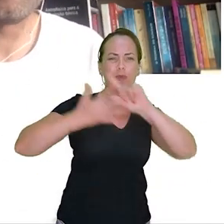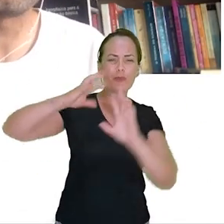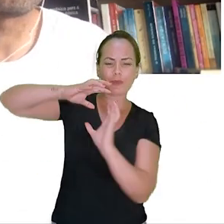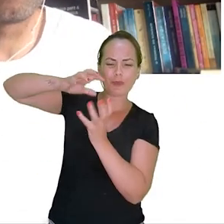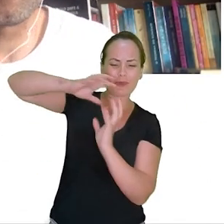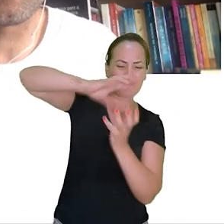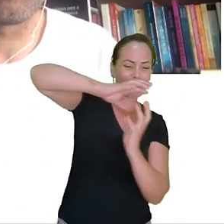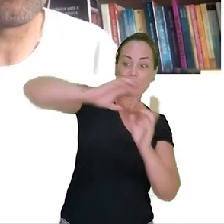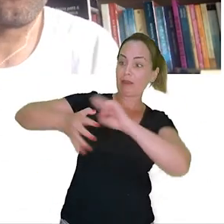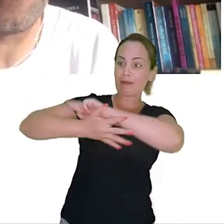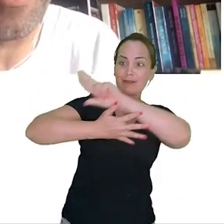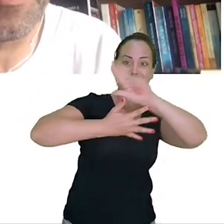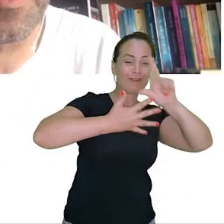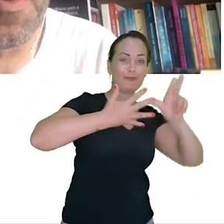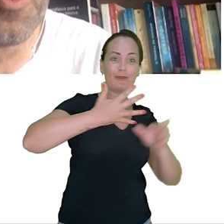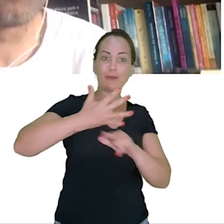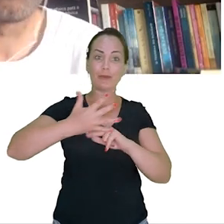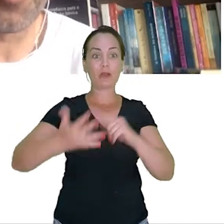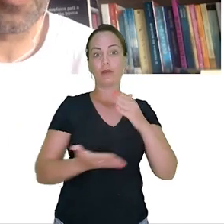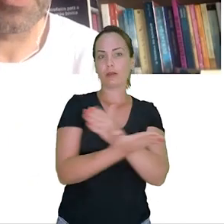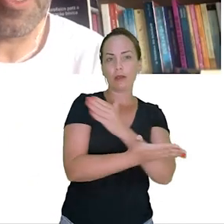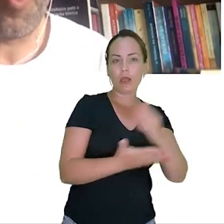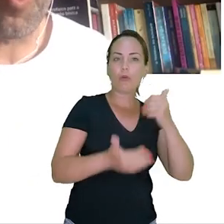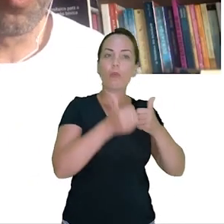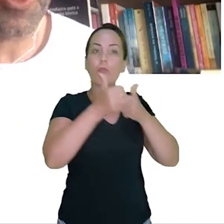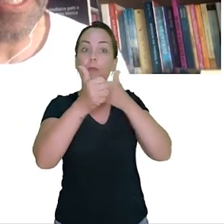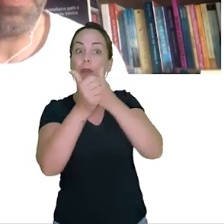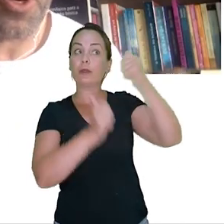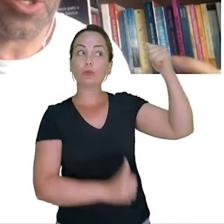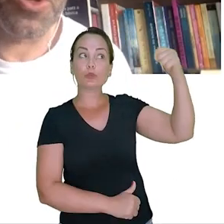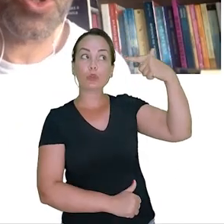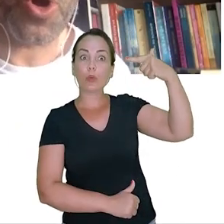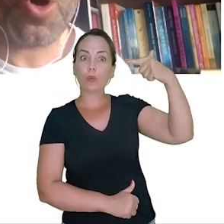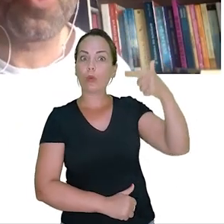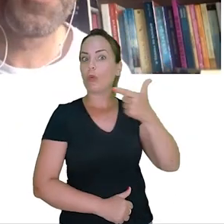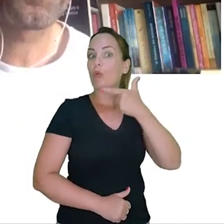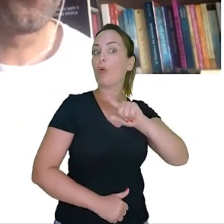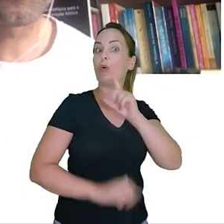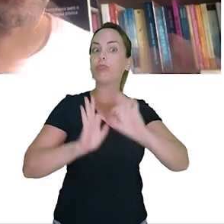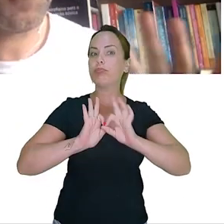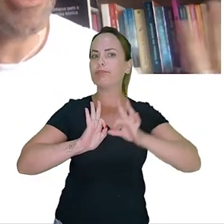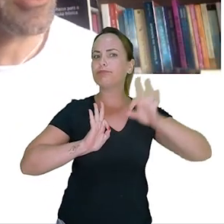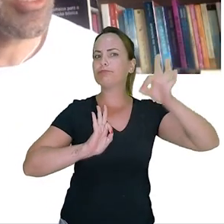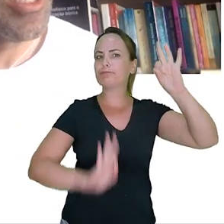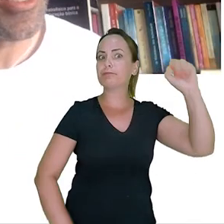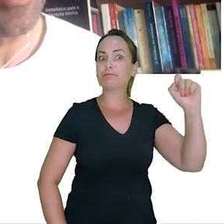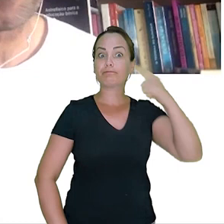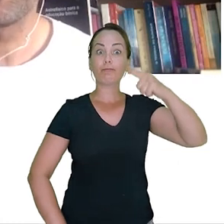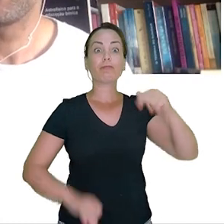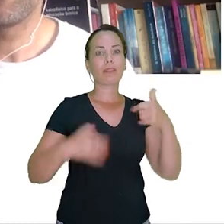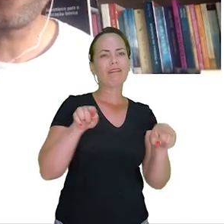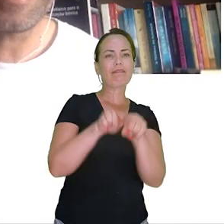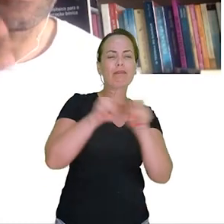Netuno, né? E esses planetas são tão diferentes uns dos outros, né? Alguns estão mais próximos do Sol, outros estão mais